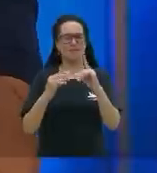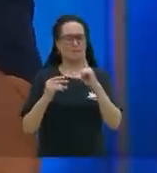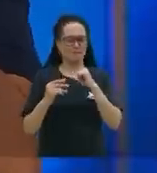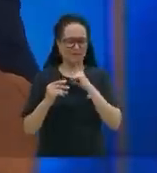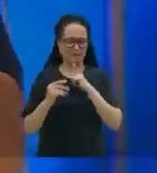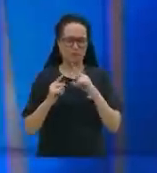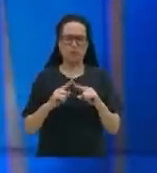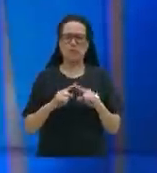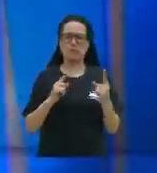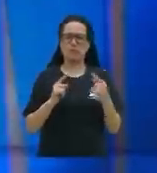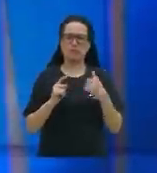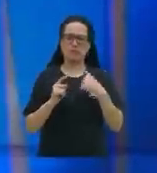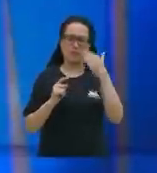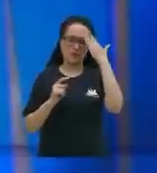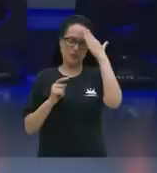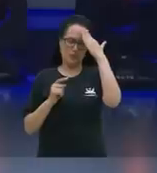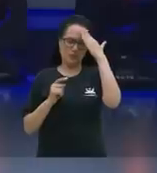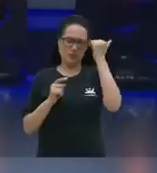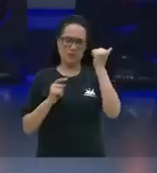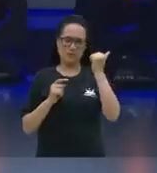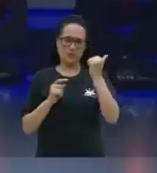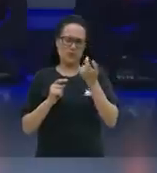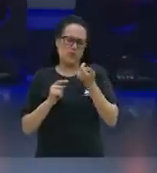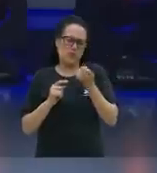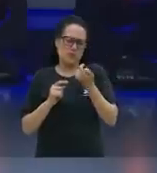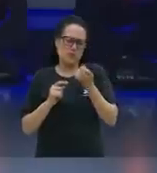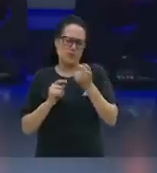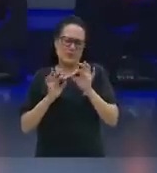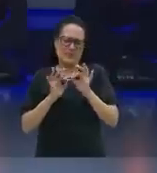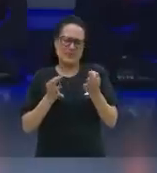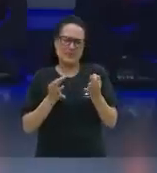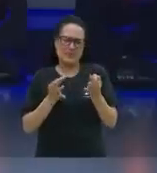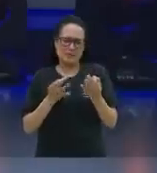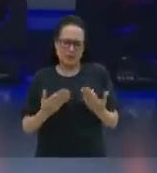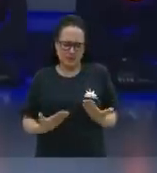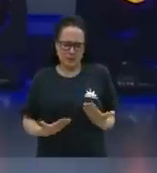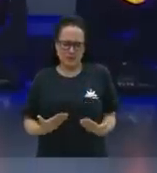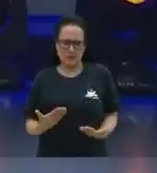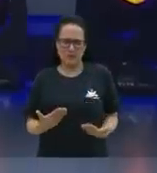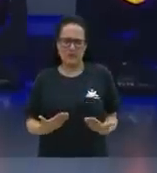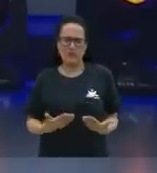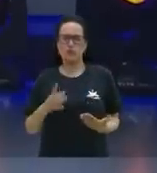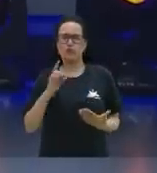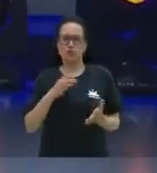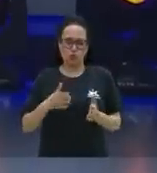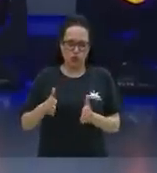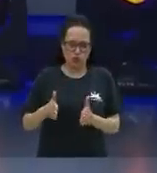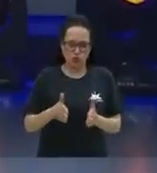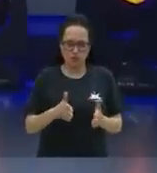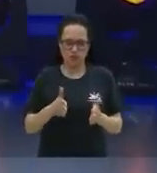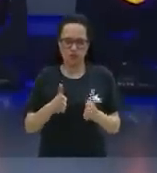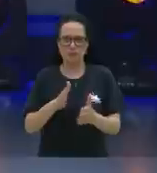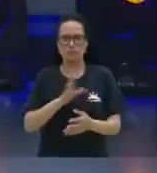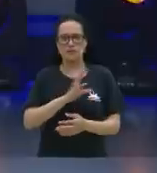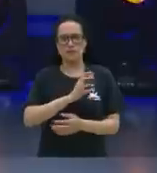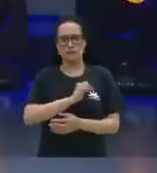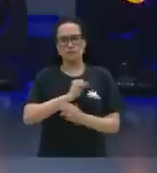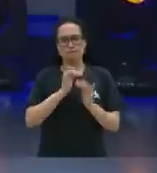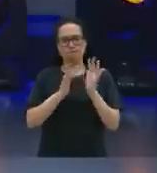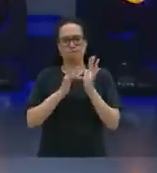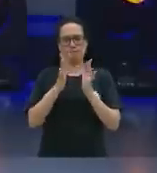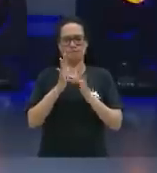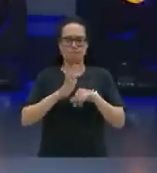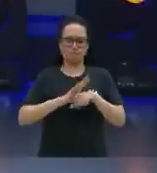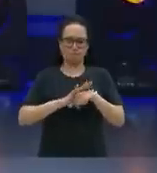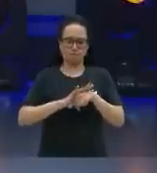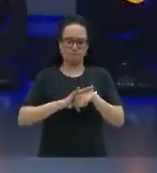mas que eu sei que eu sou apenas um pequeno servo, sou um pequeno canal do amor de Jesus que cura. Mas